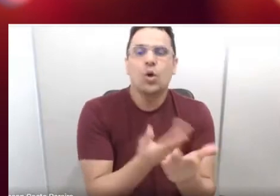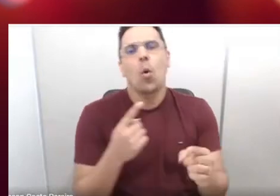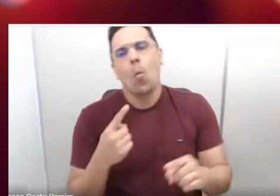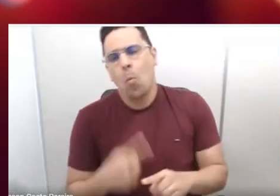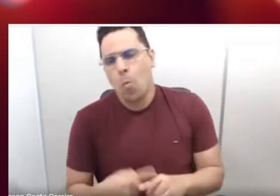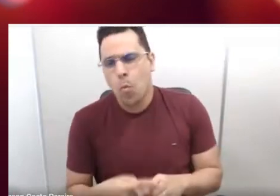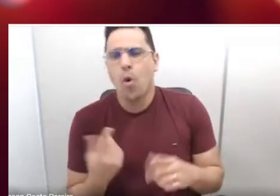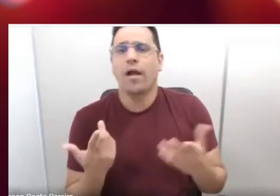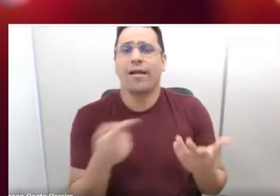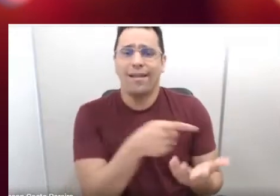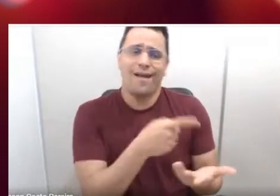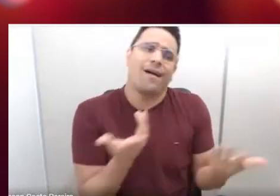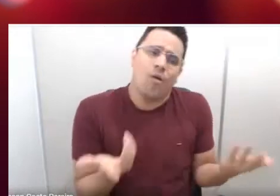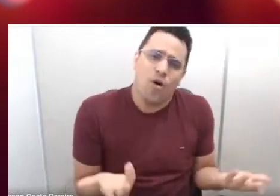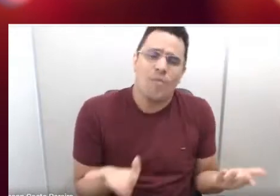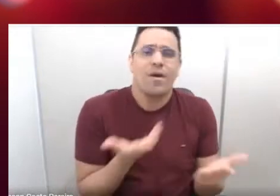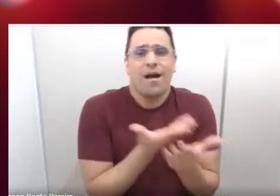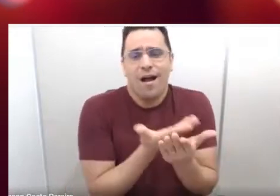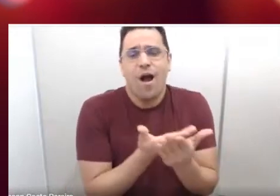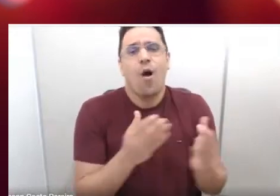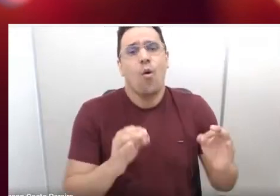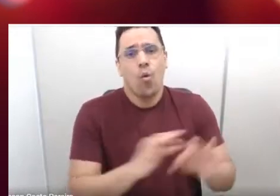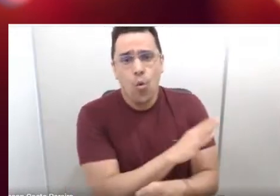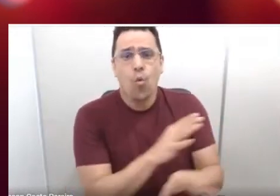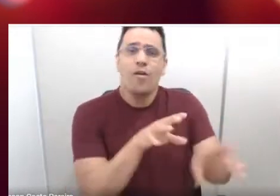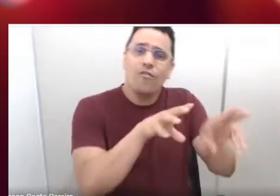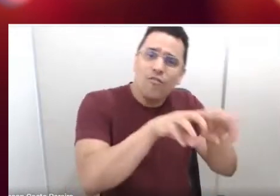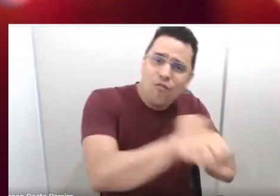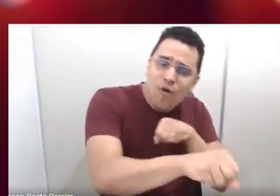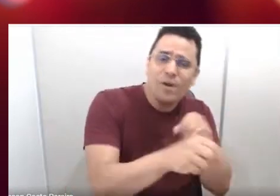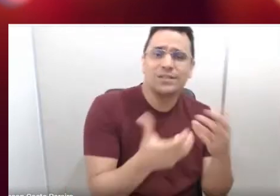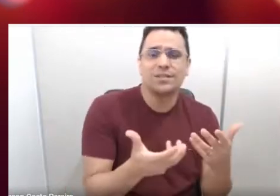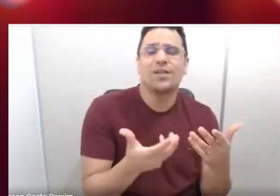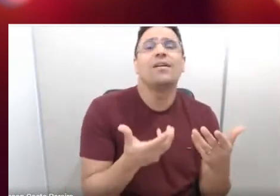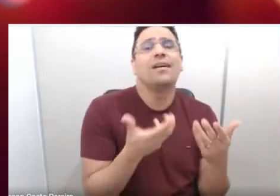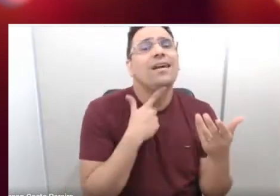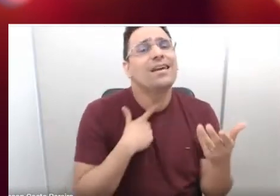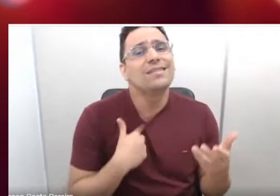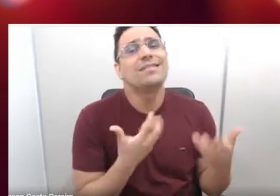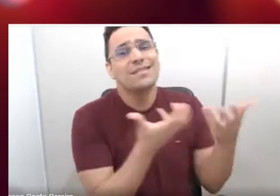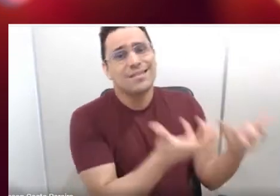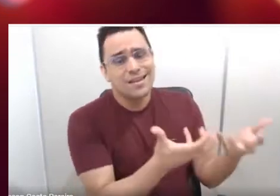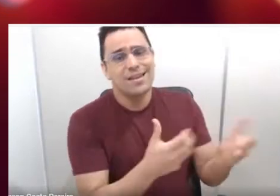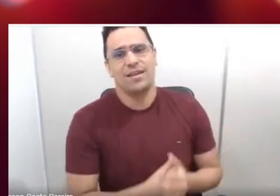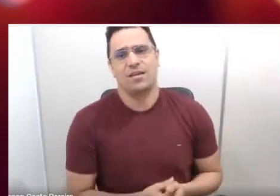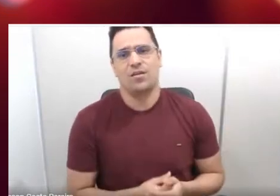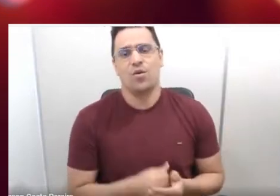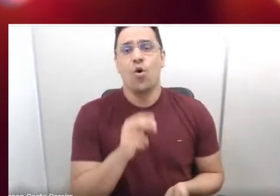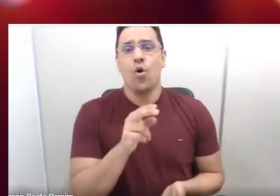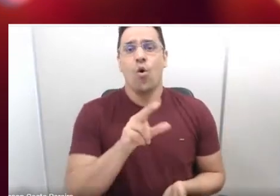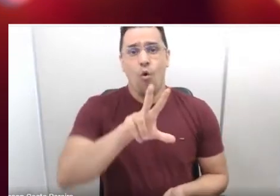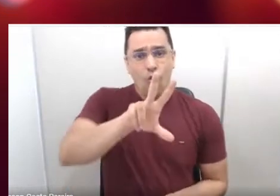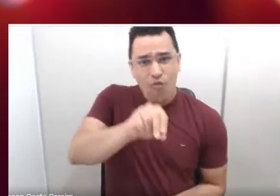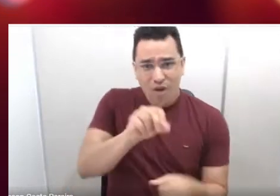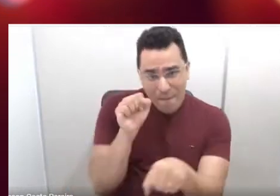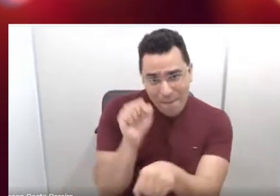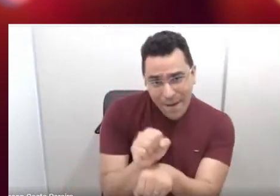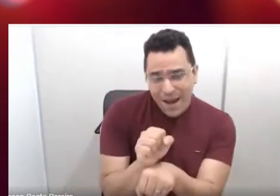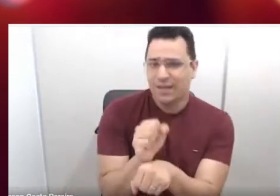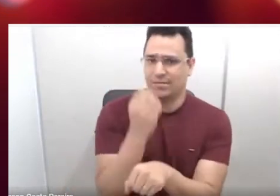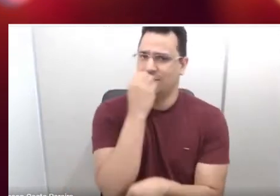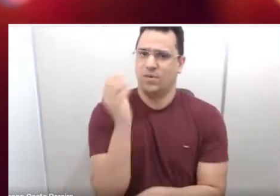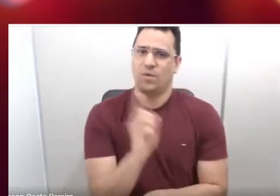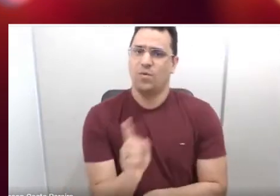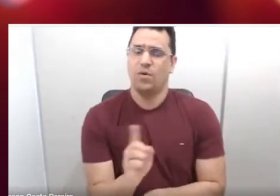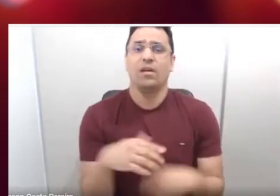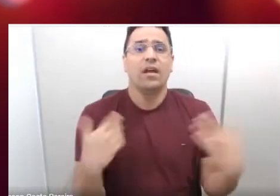dar continuidade às atividades acadêmicas, porque isso é importante que se diga, a universidade parada, a universidade sem funcionamento, a gente acaba não produzindo,